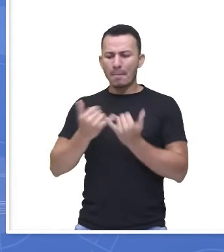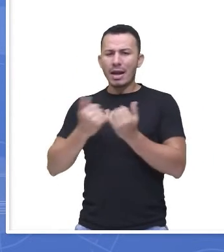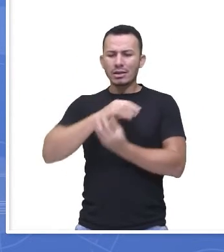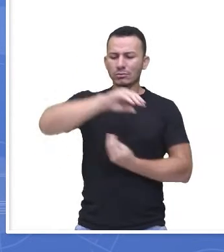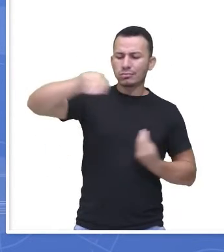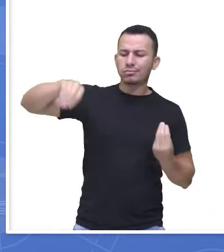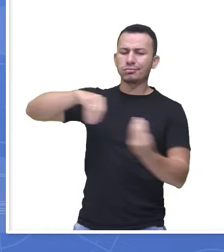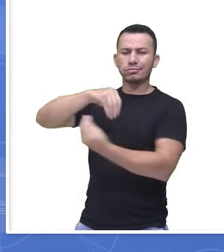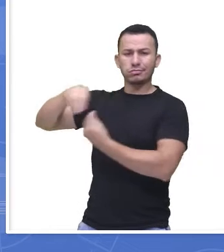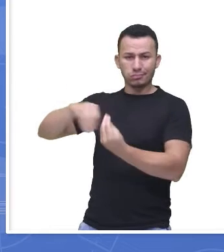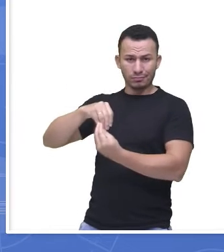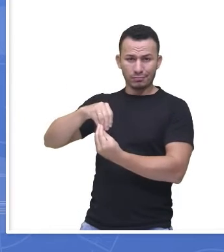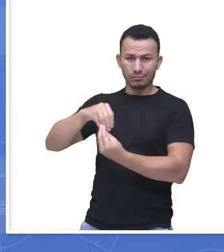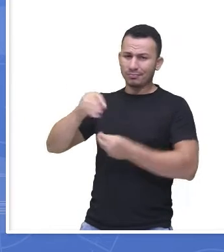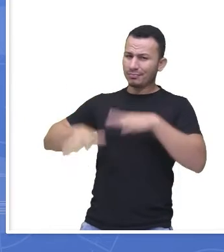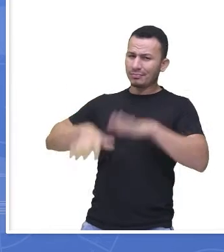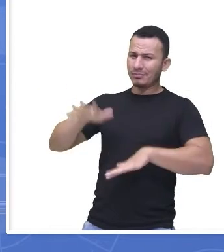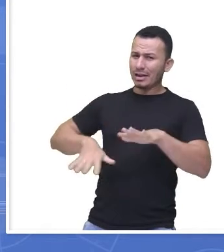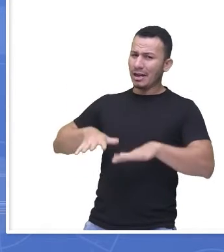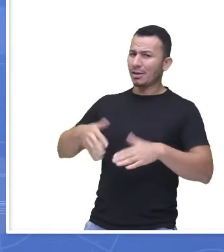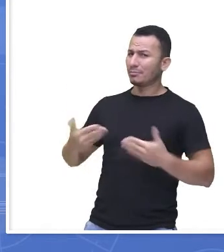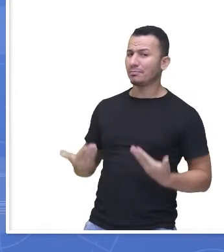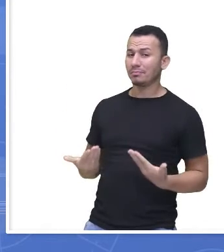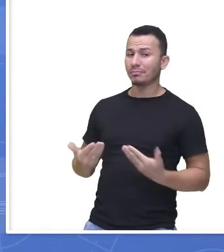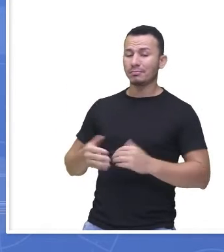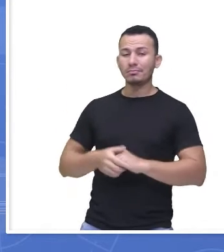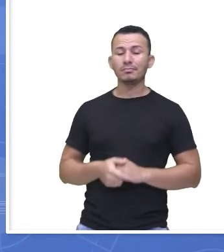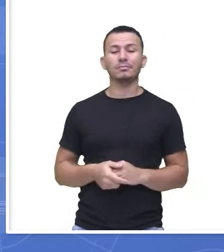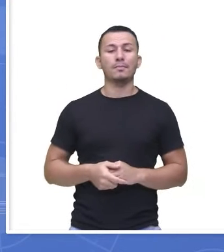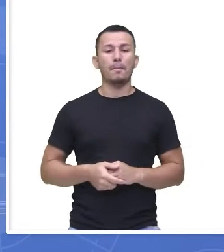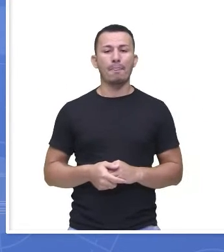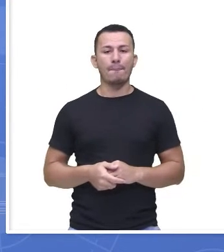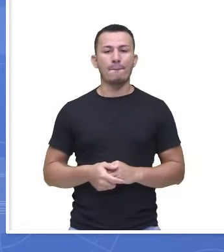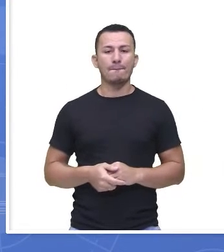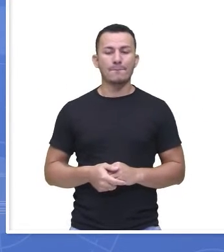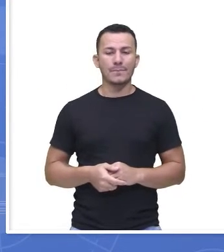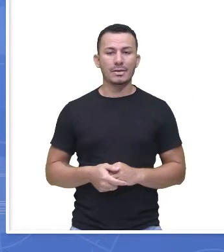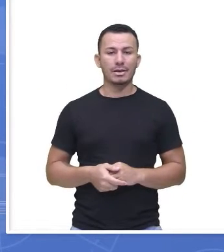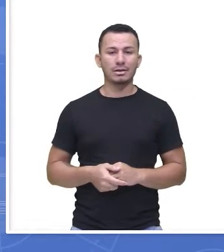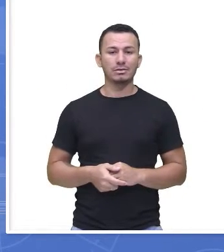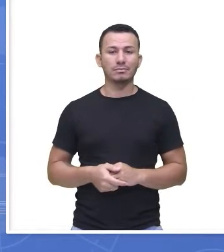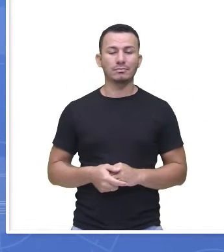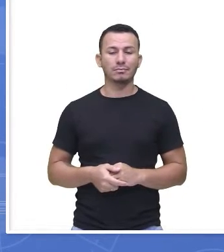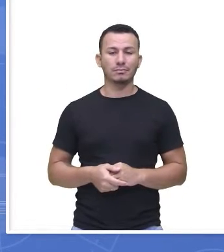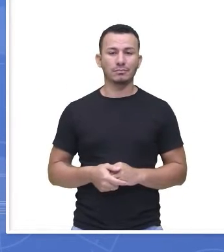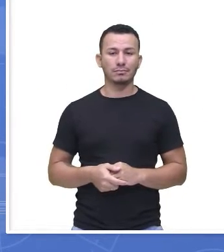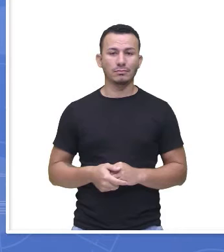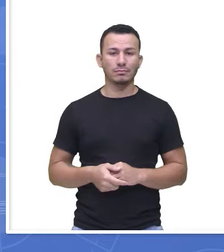homogeneizar a cultura. Será que aconteceu isso mesmo? Né? Então, a